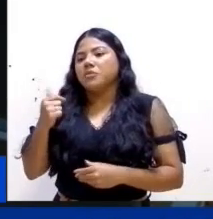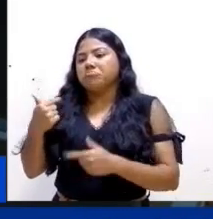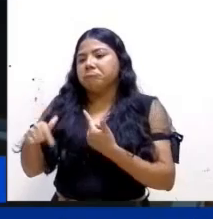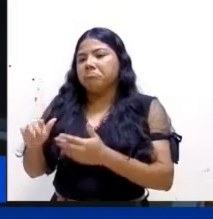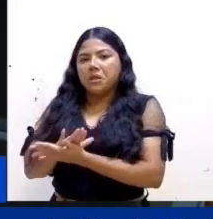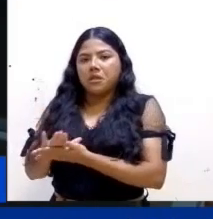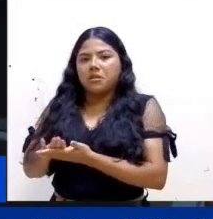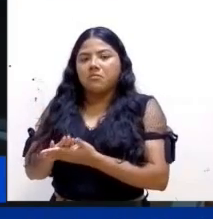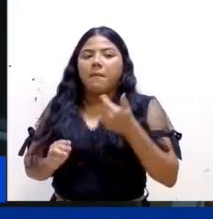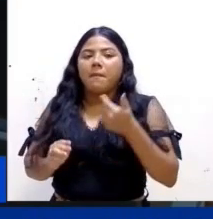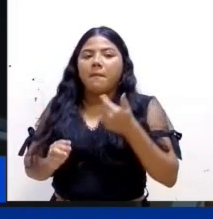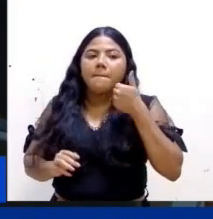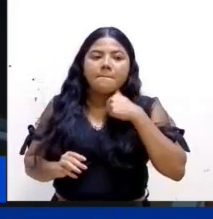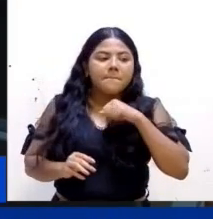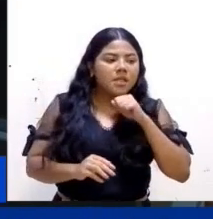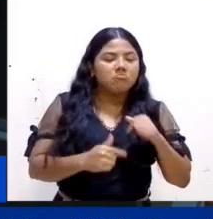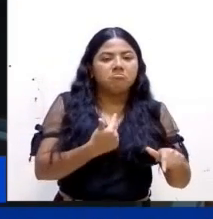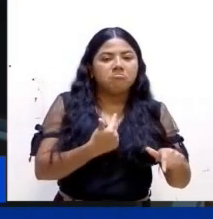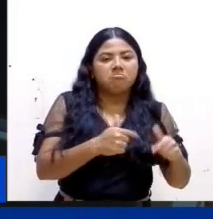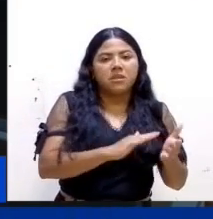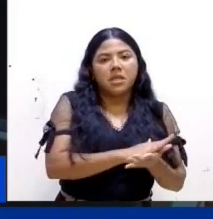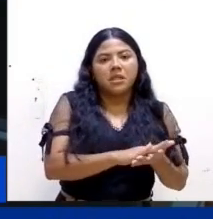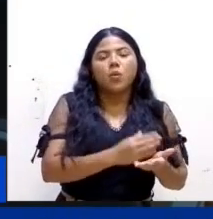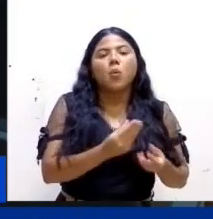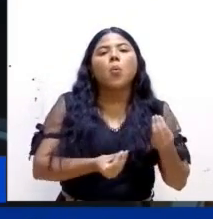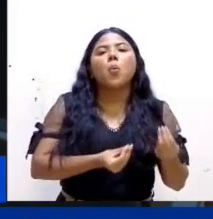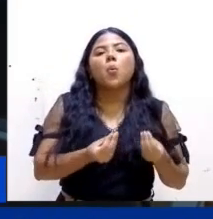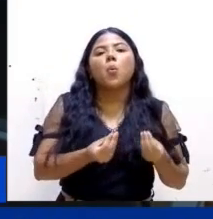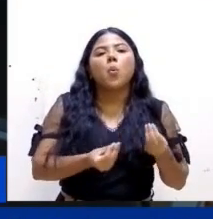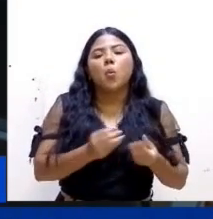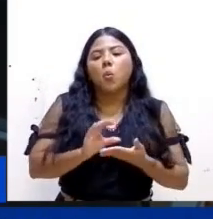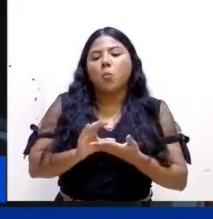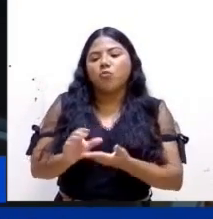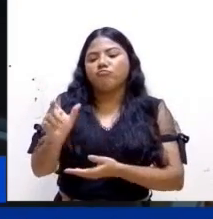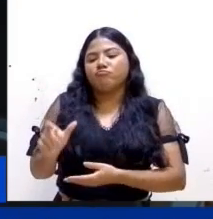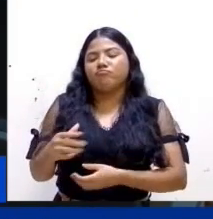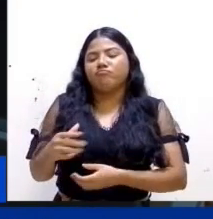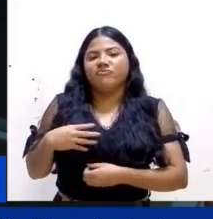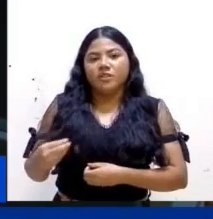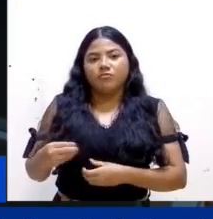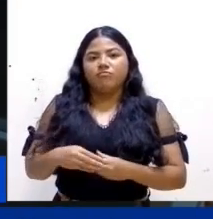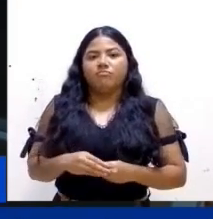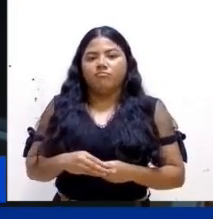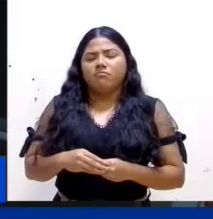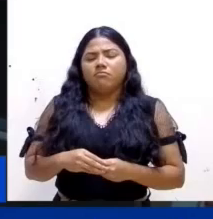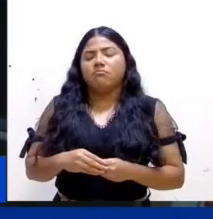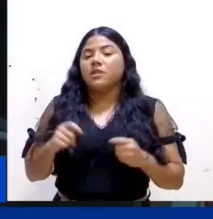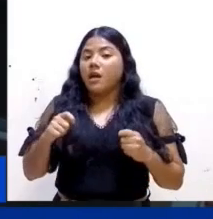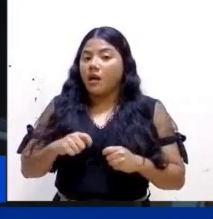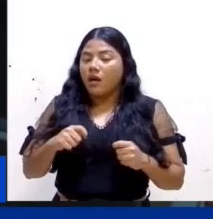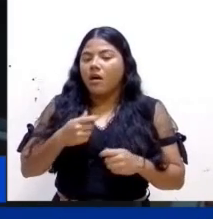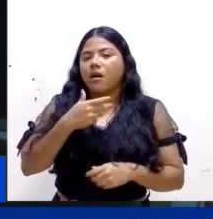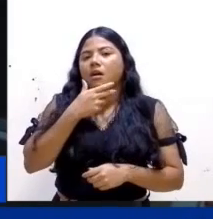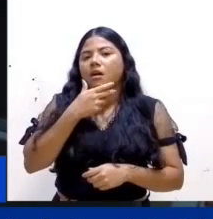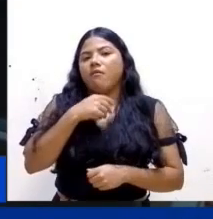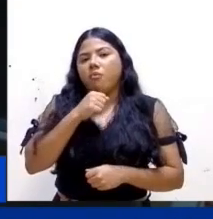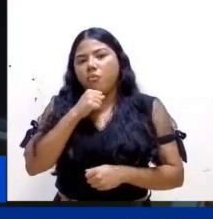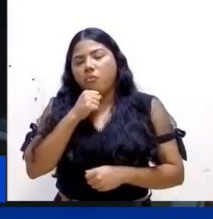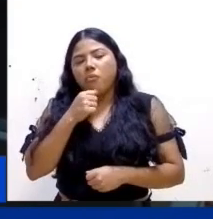Os avós, mas isso, os tios também, mas isso é uma exceção, é uma